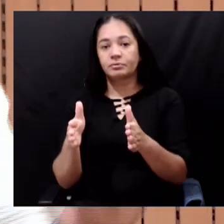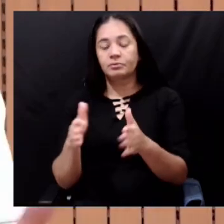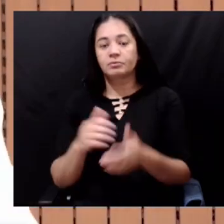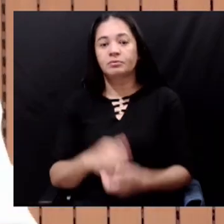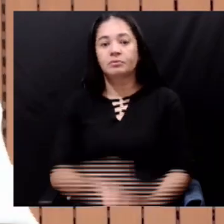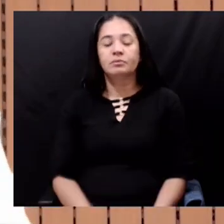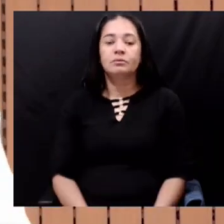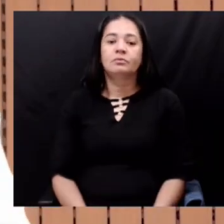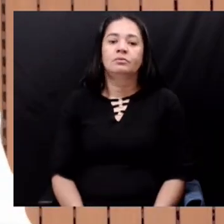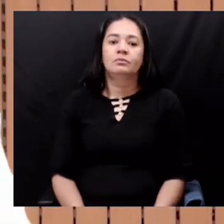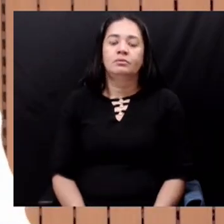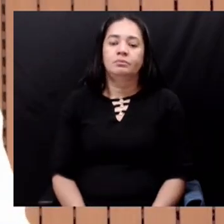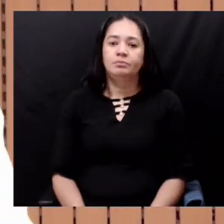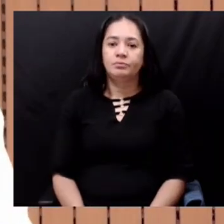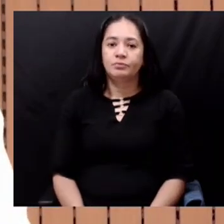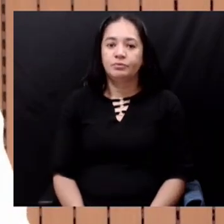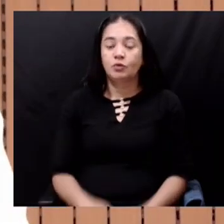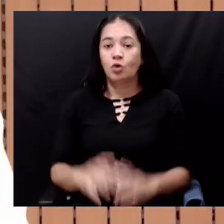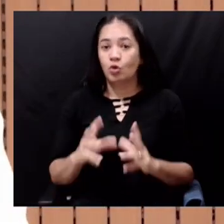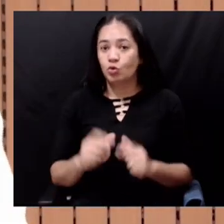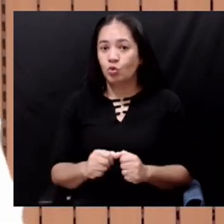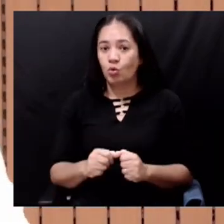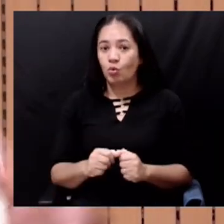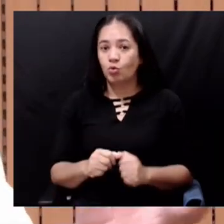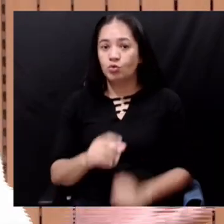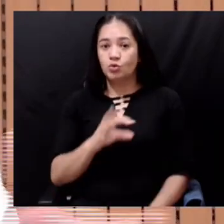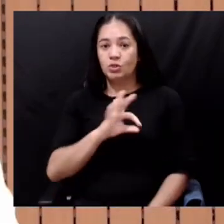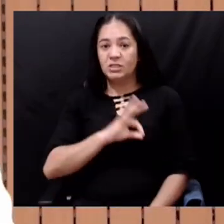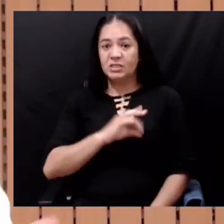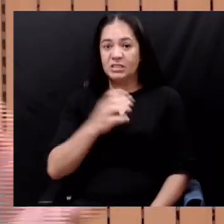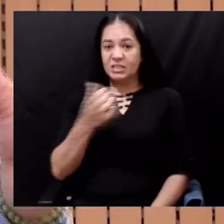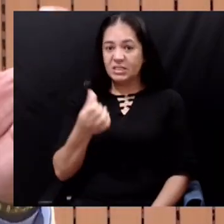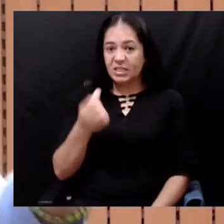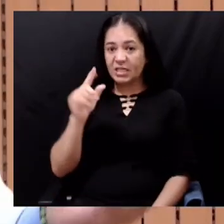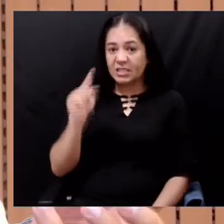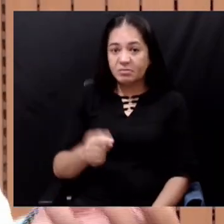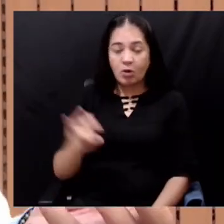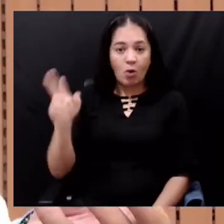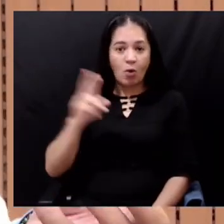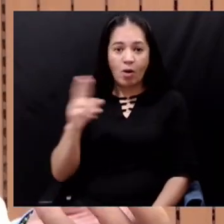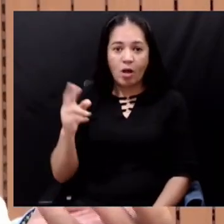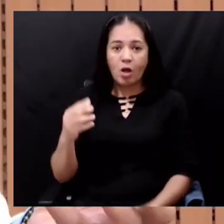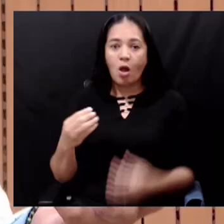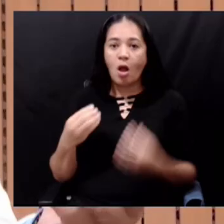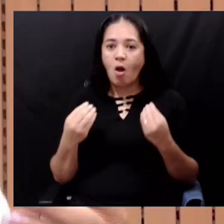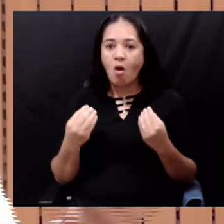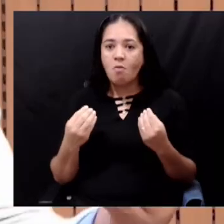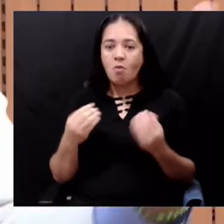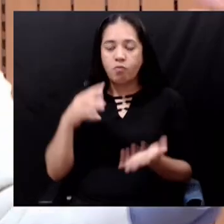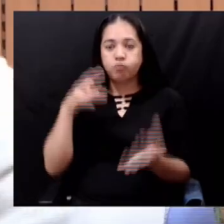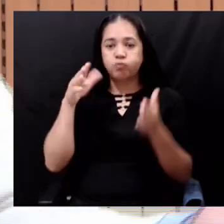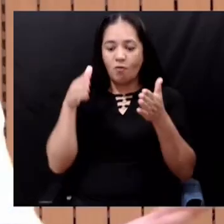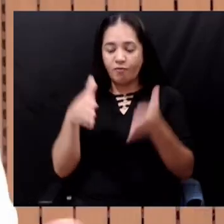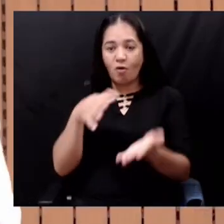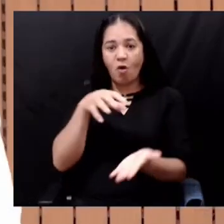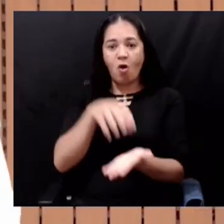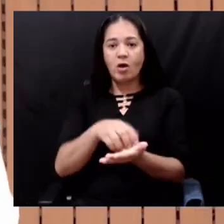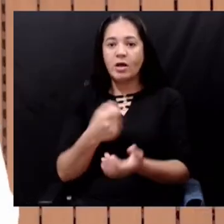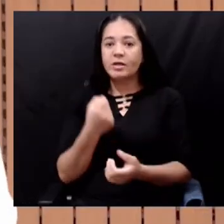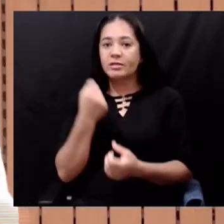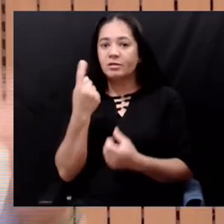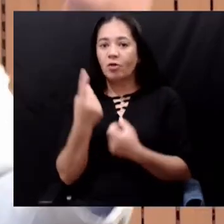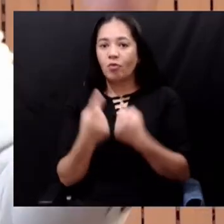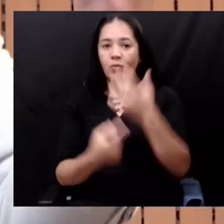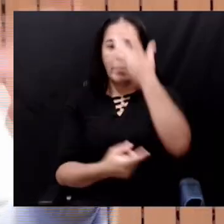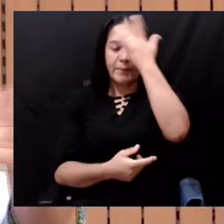todo mundo recebendo 6 mil, 7 mil reais, nós vamos ter uma concentração em algumas pessoas e vai faltar para as